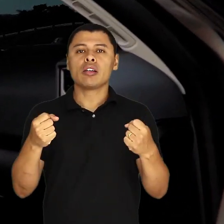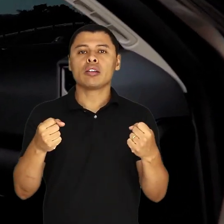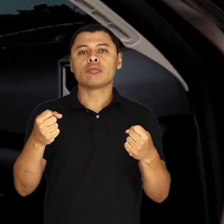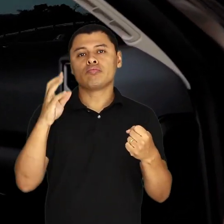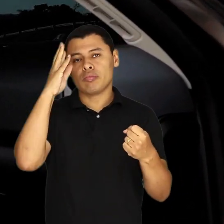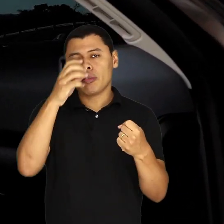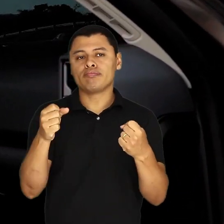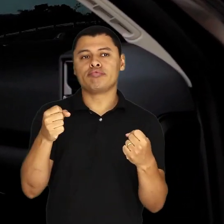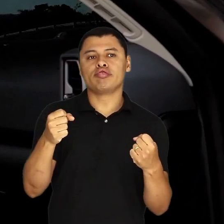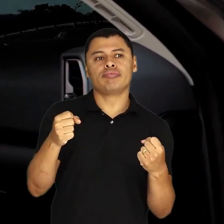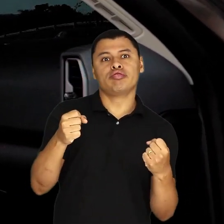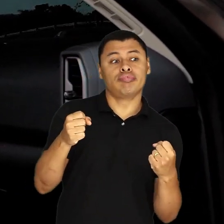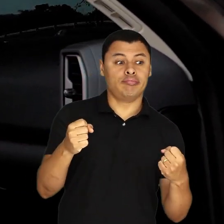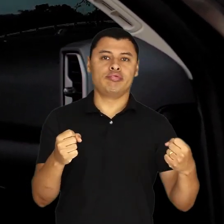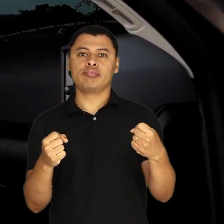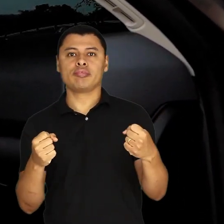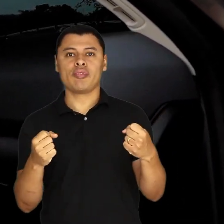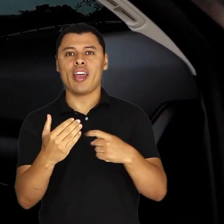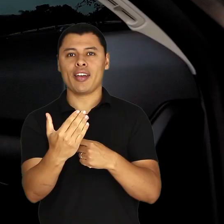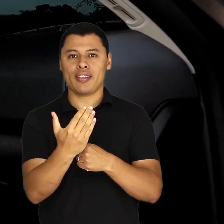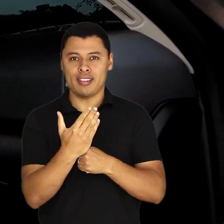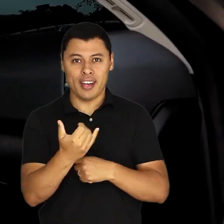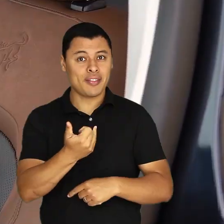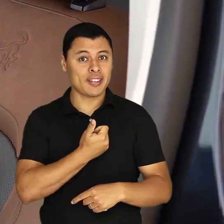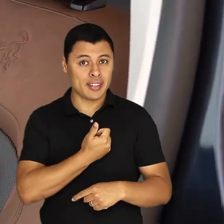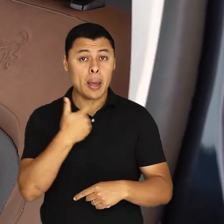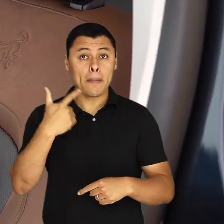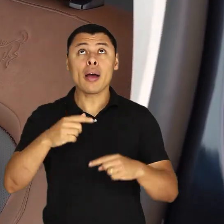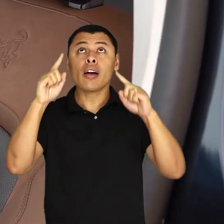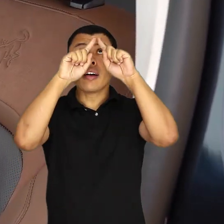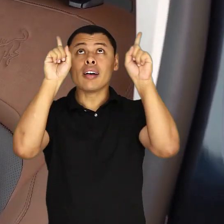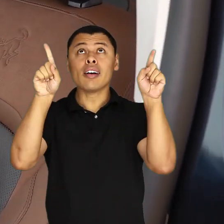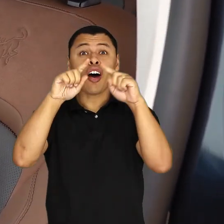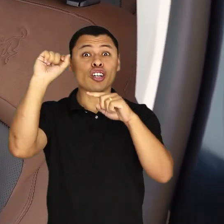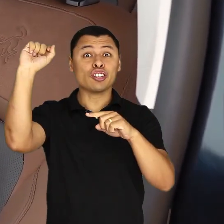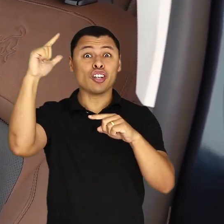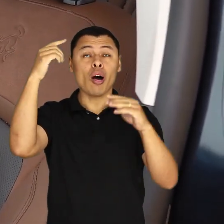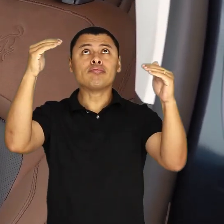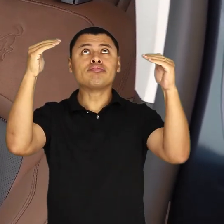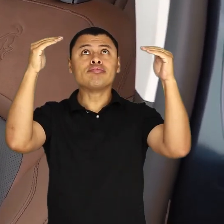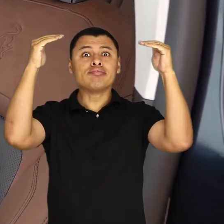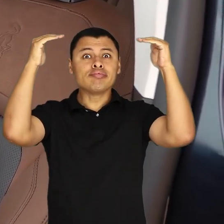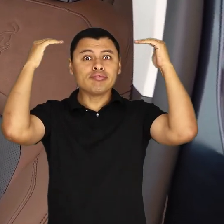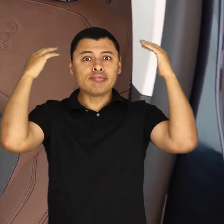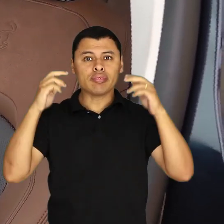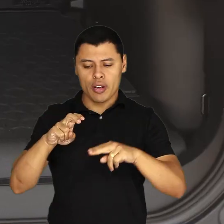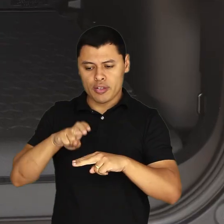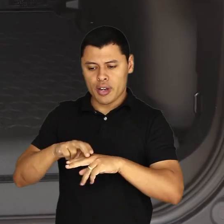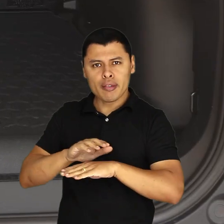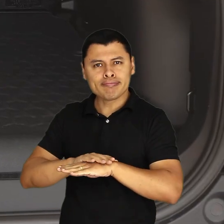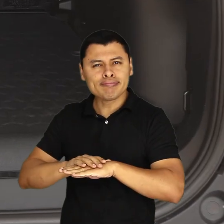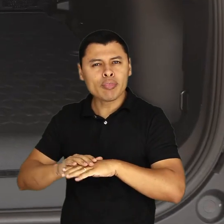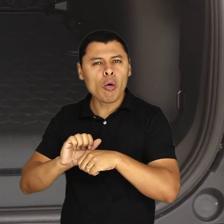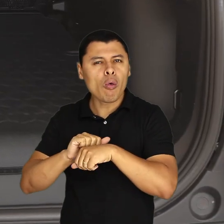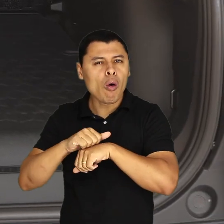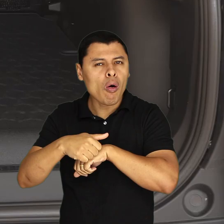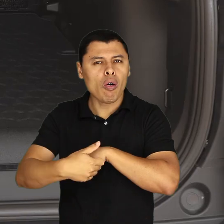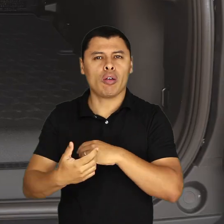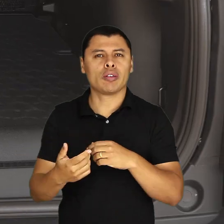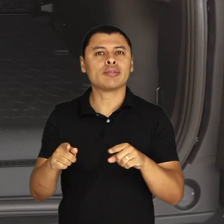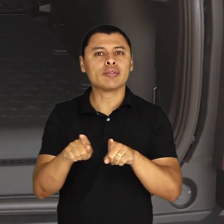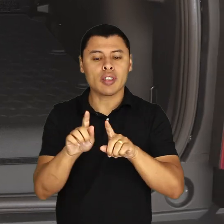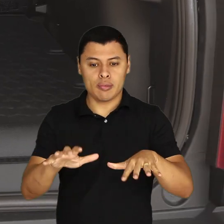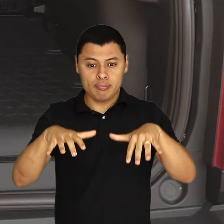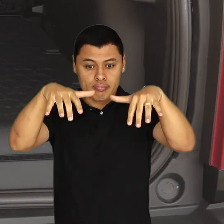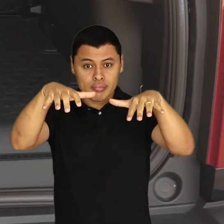manutenção em faixa, 7 modos de direção e aqui dentro teto solar, interior em couro e suede e todo o emborrachamento presente no assoalho dianteiro,